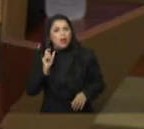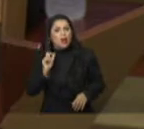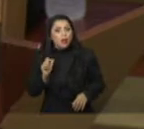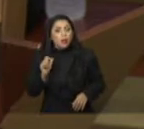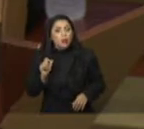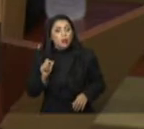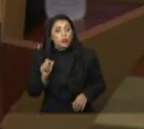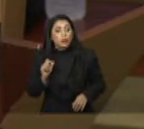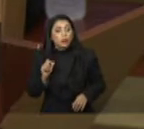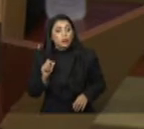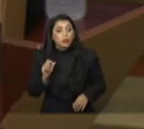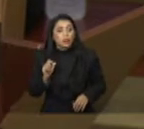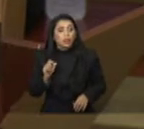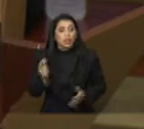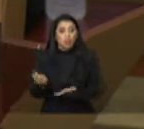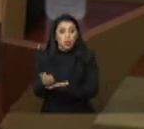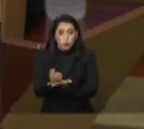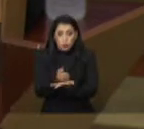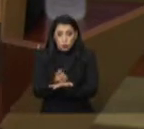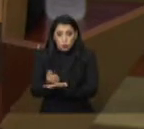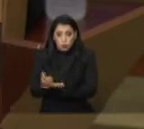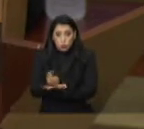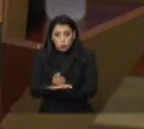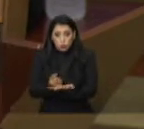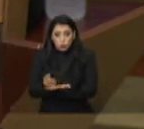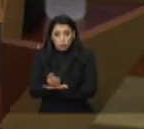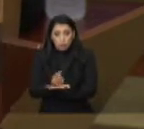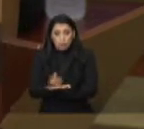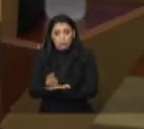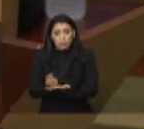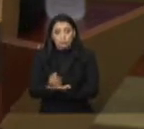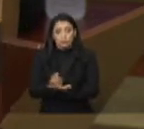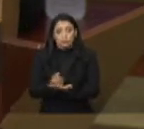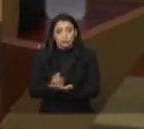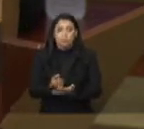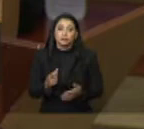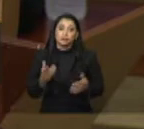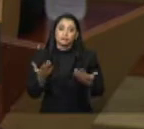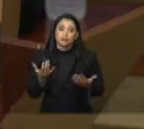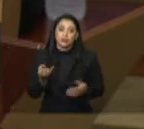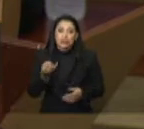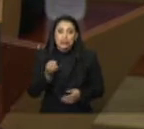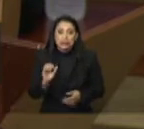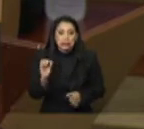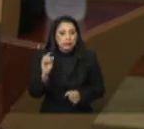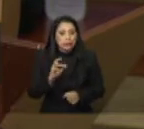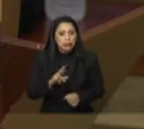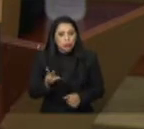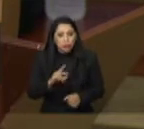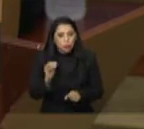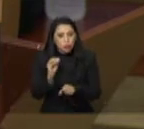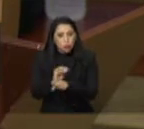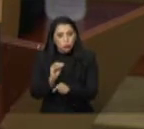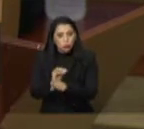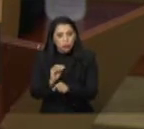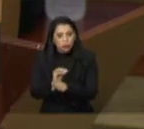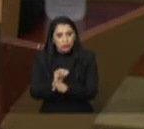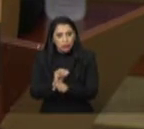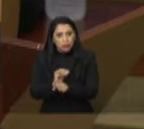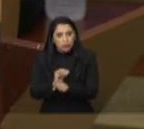nas dotações orçamentárias né que se de fato não se cuida dessa questão